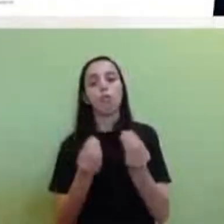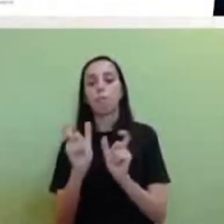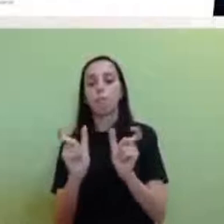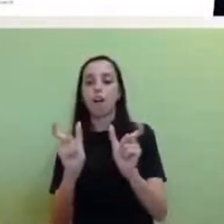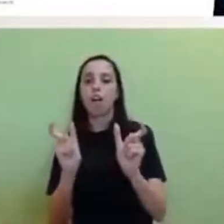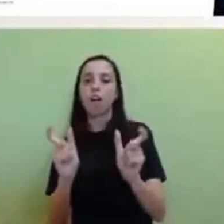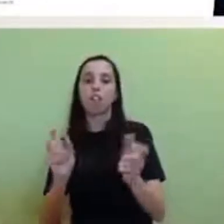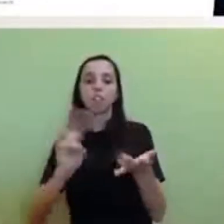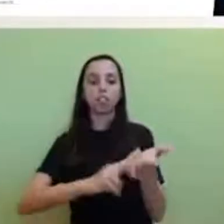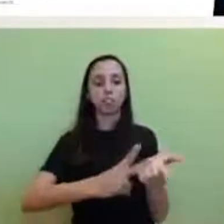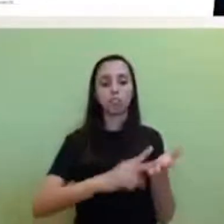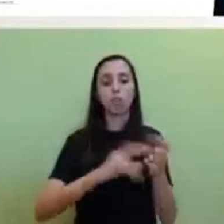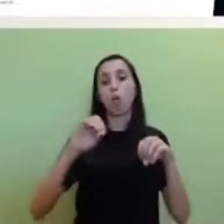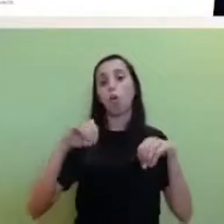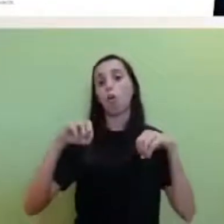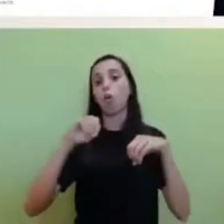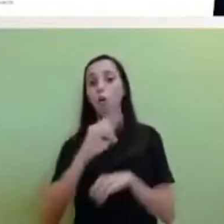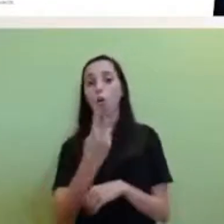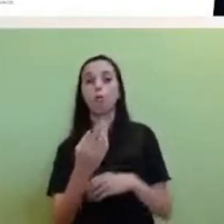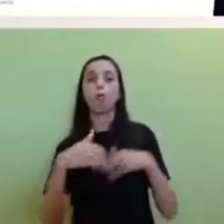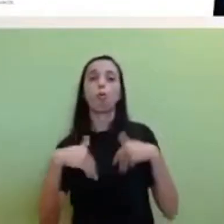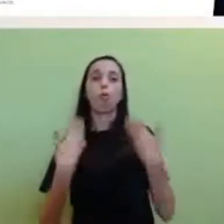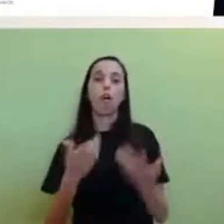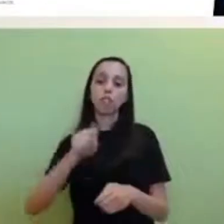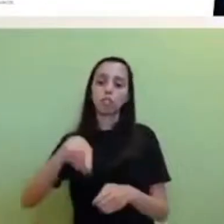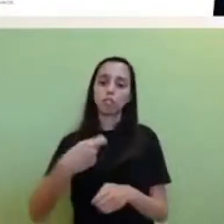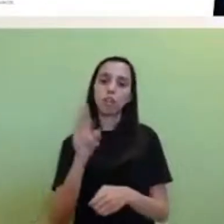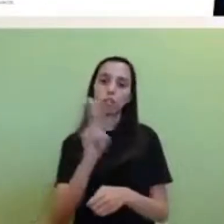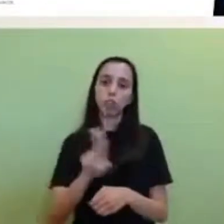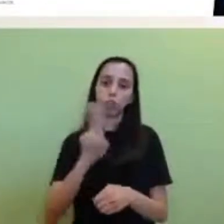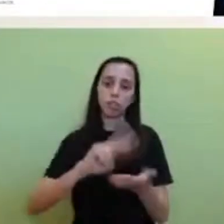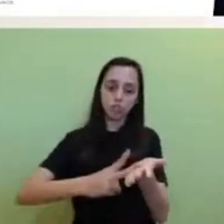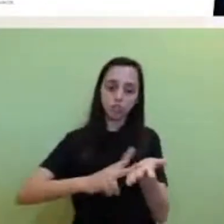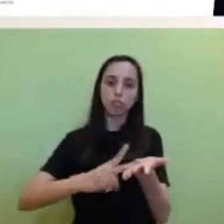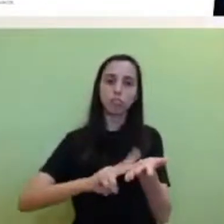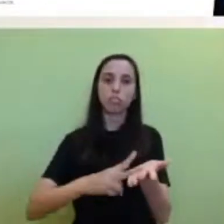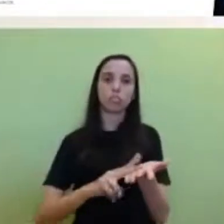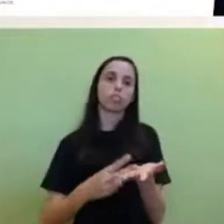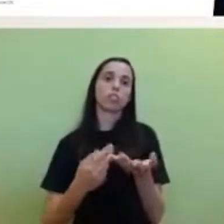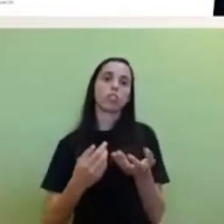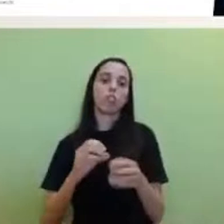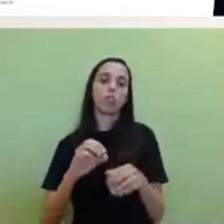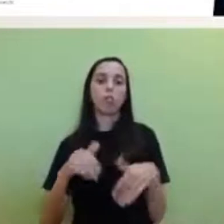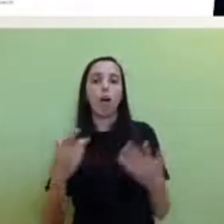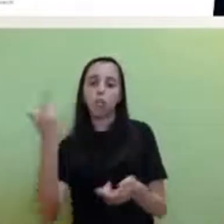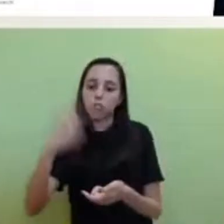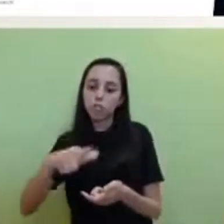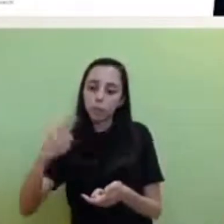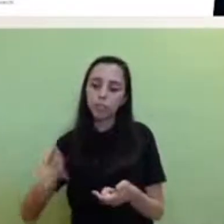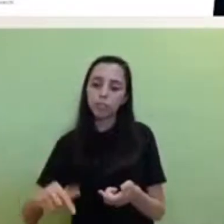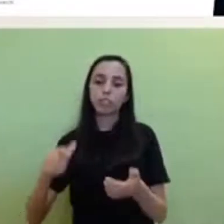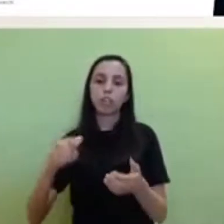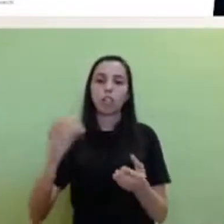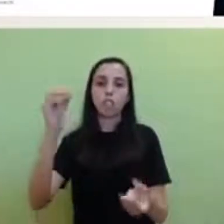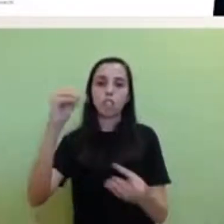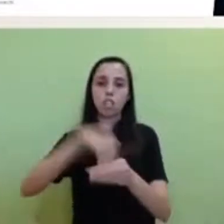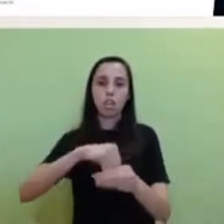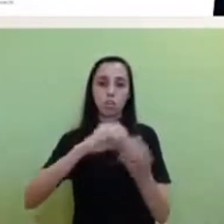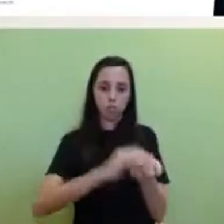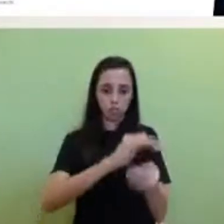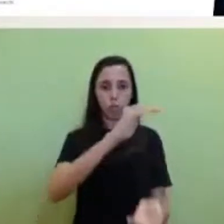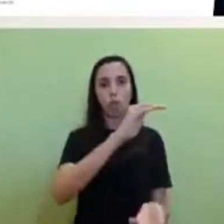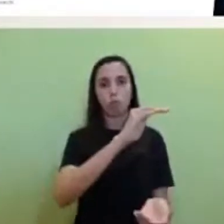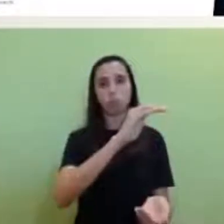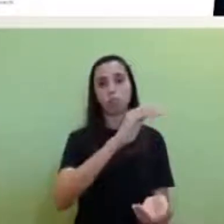traduzida, ou tal sinal está sendo traduzido, de que forma? Quais são as ocorrências desses dentro desse corpus e tudo? Então, é